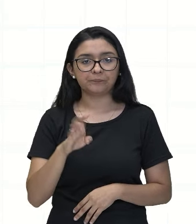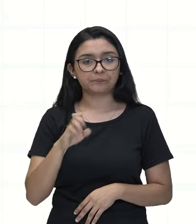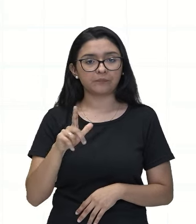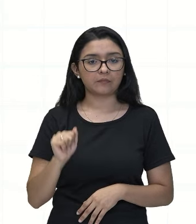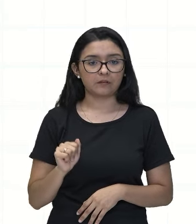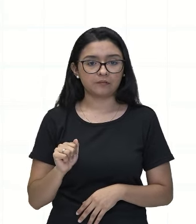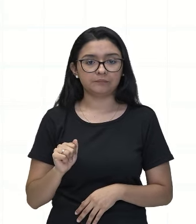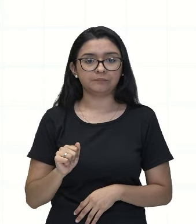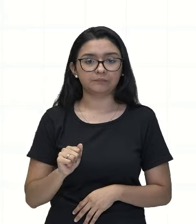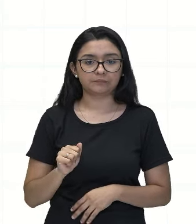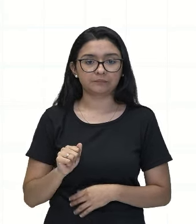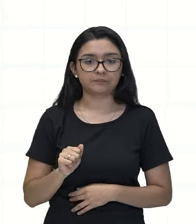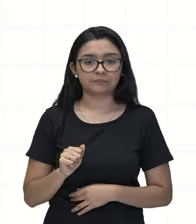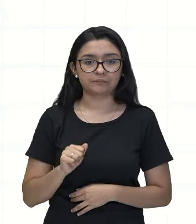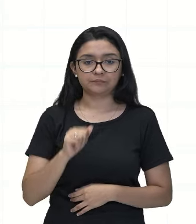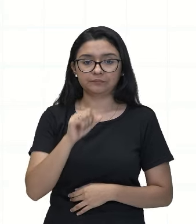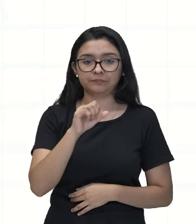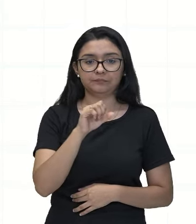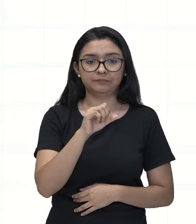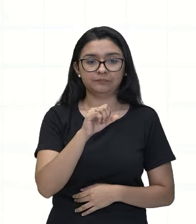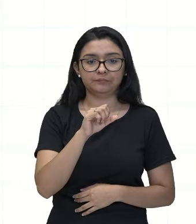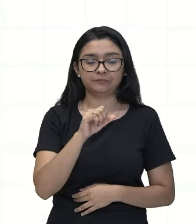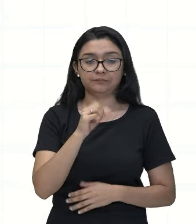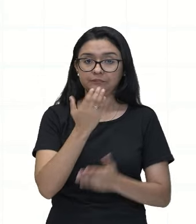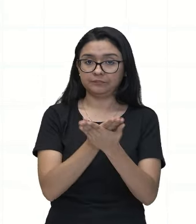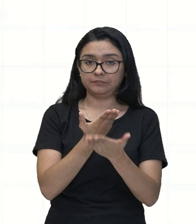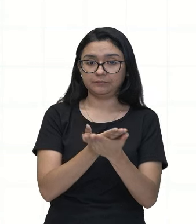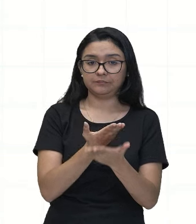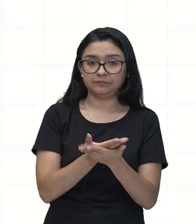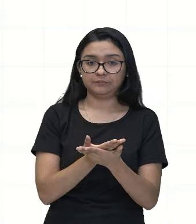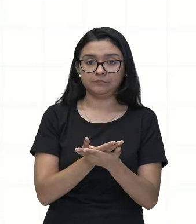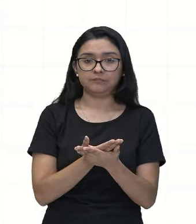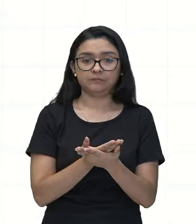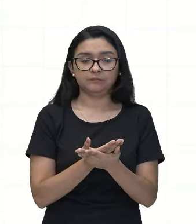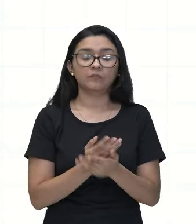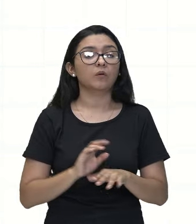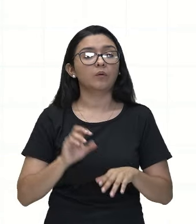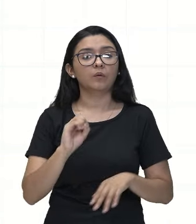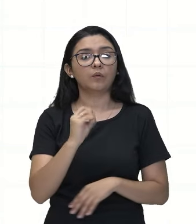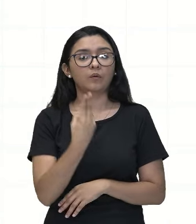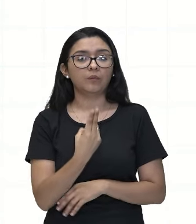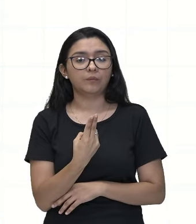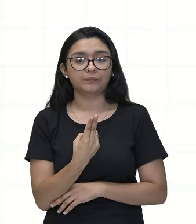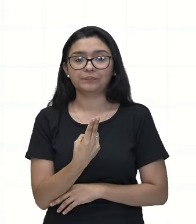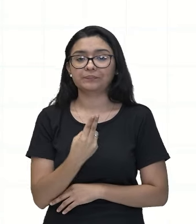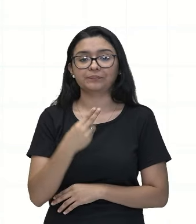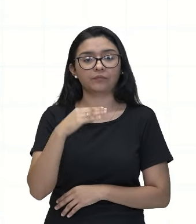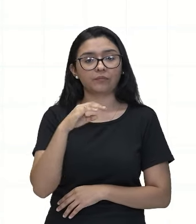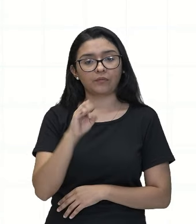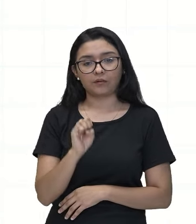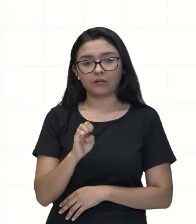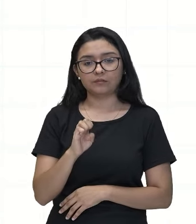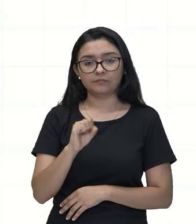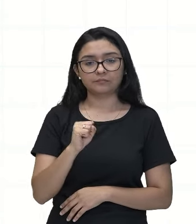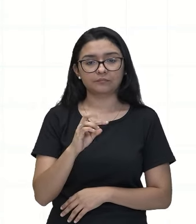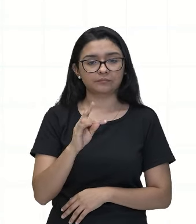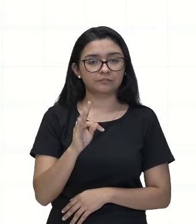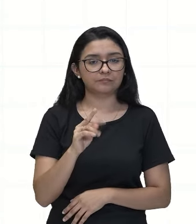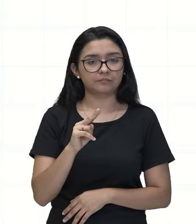estás ou aliás estudais ou estudam observem que